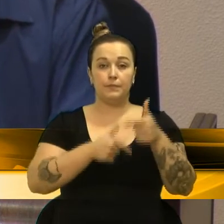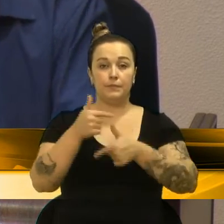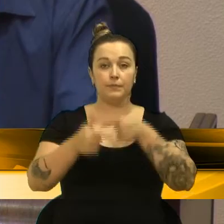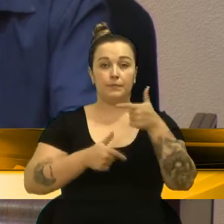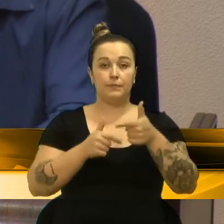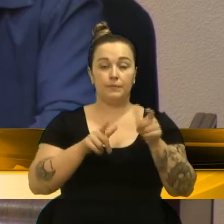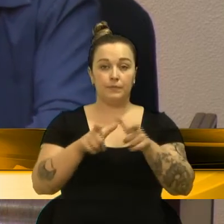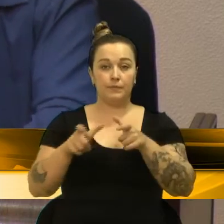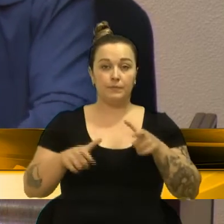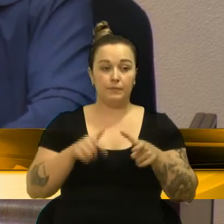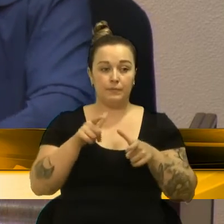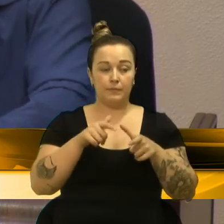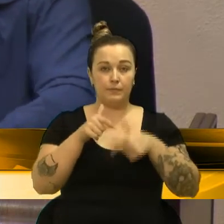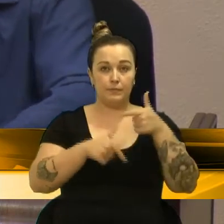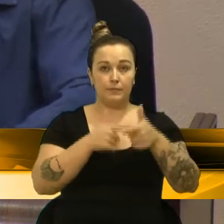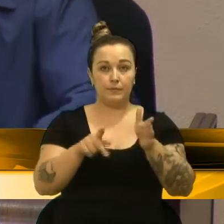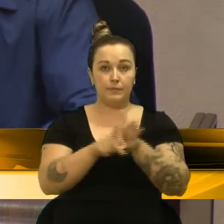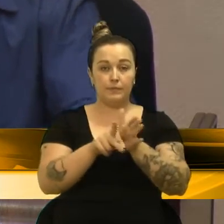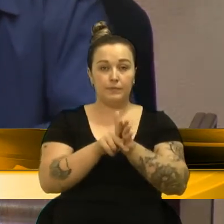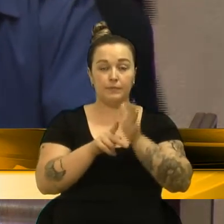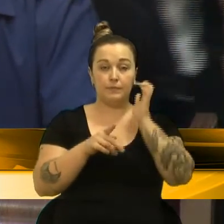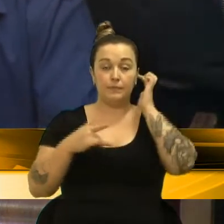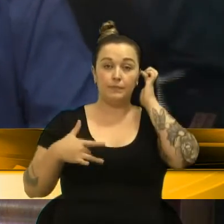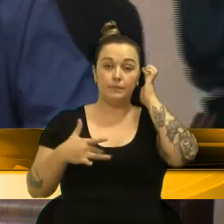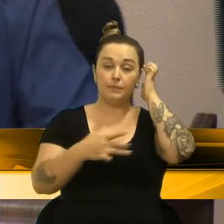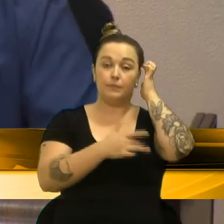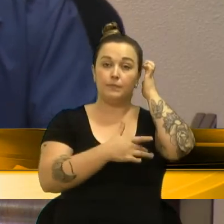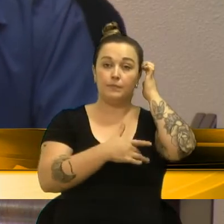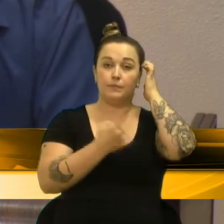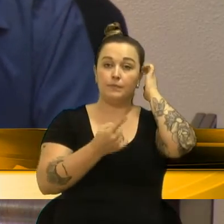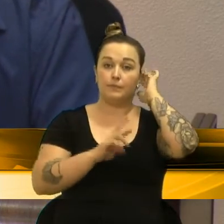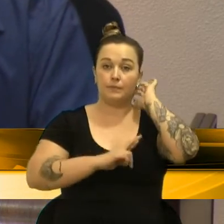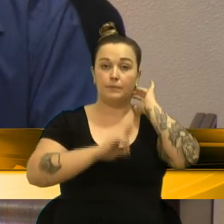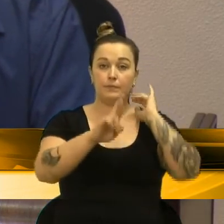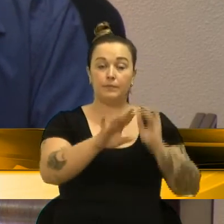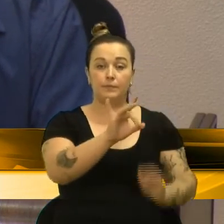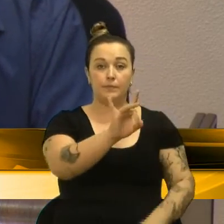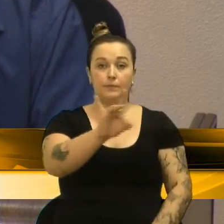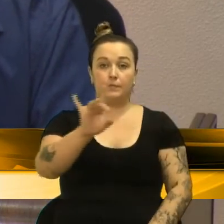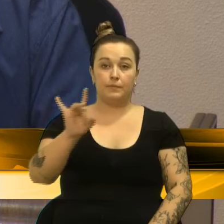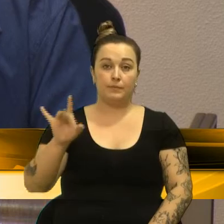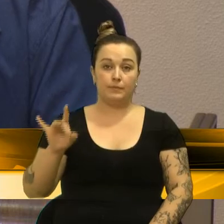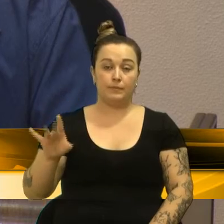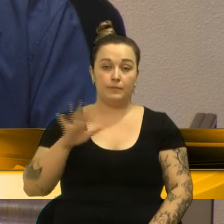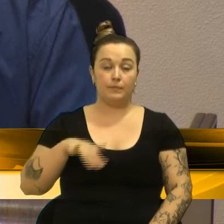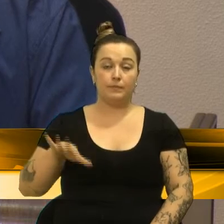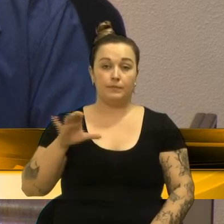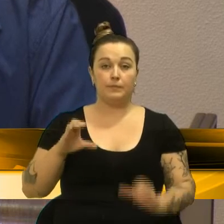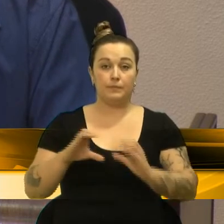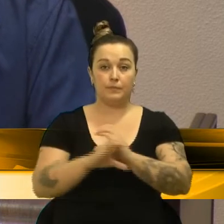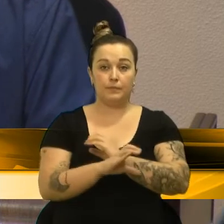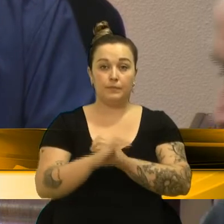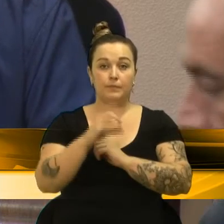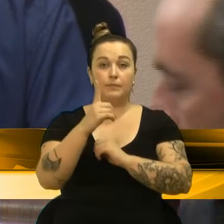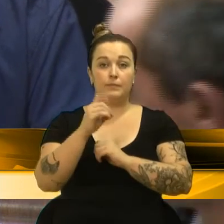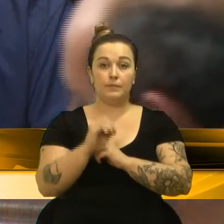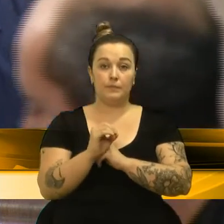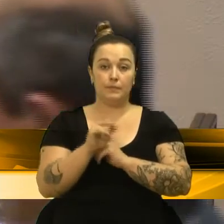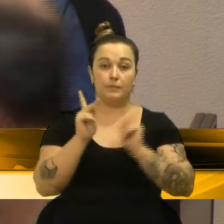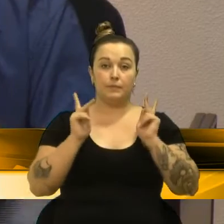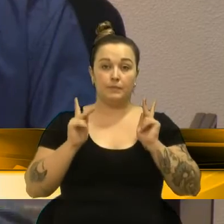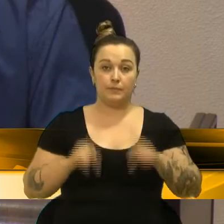de saúde. 5. Dos usuários. A. Um representante de cada distrito sanitário, totalizando 10 membros. B. Um representante dos